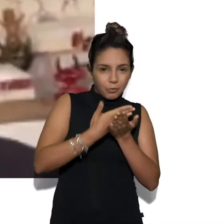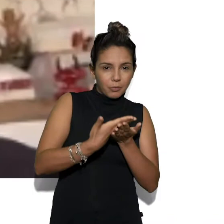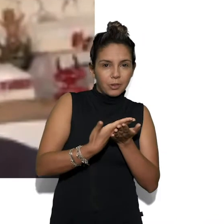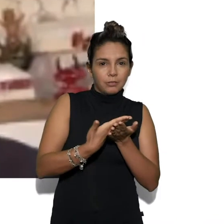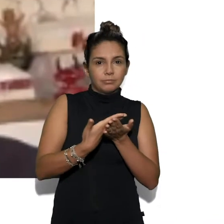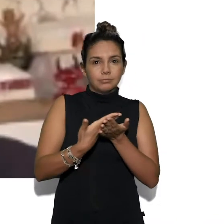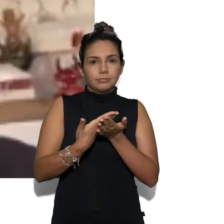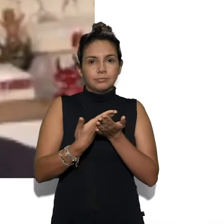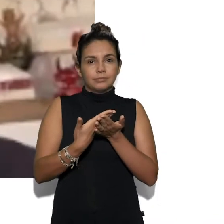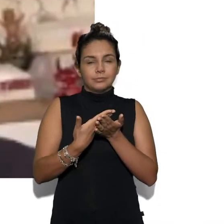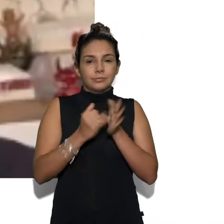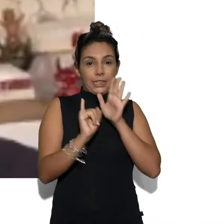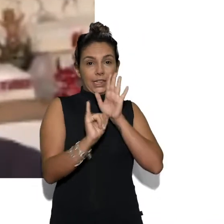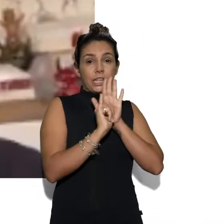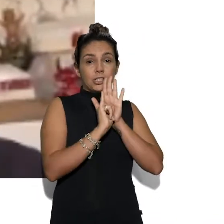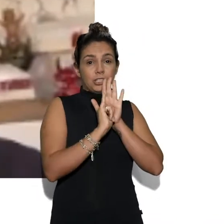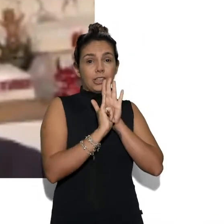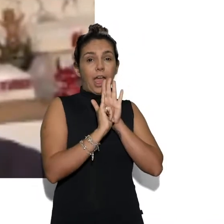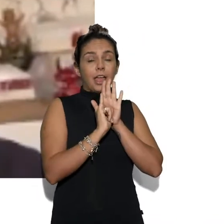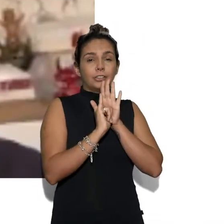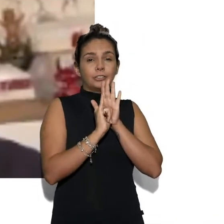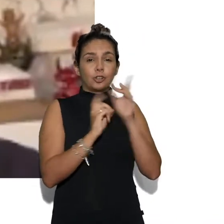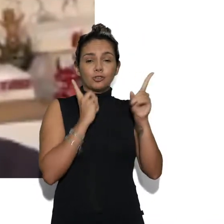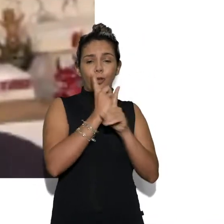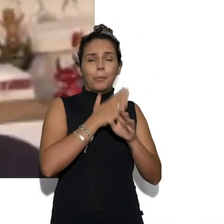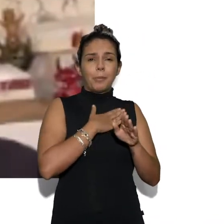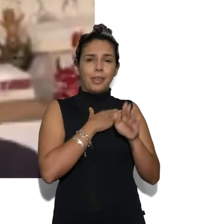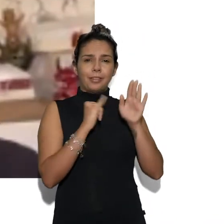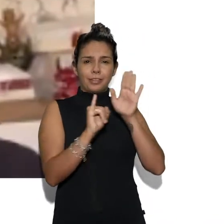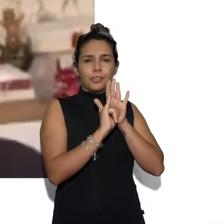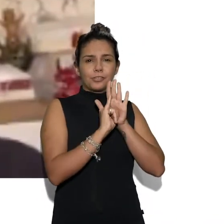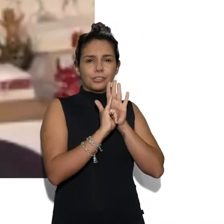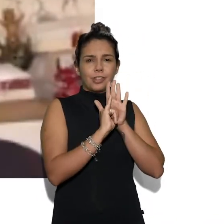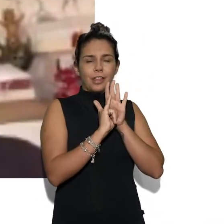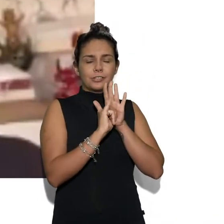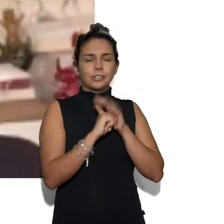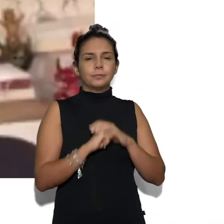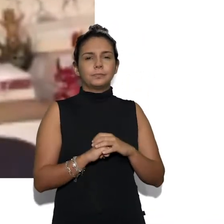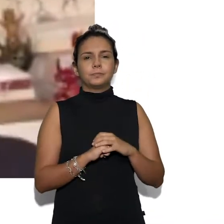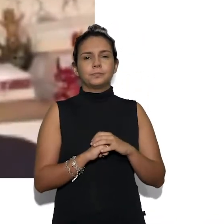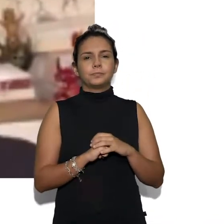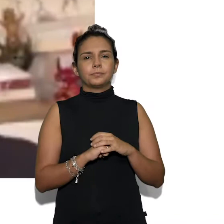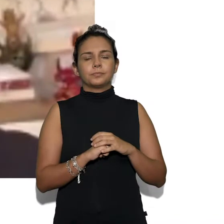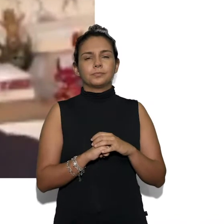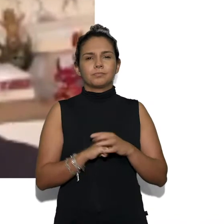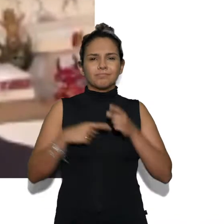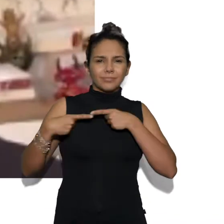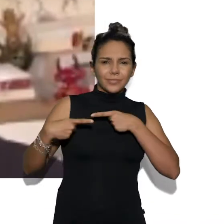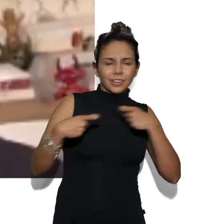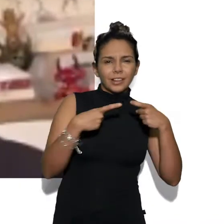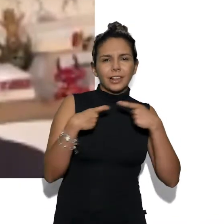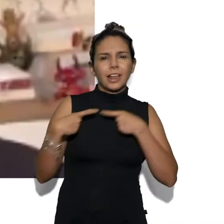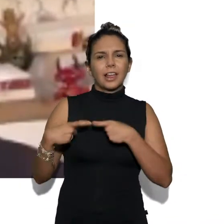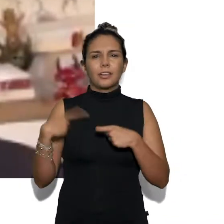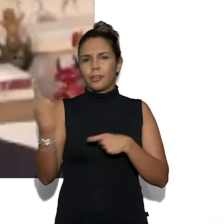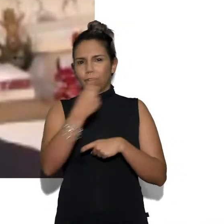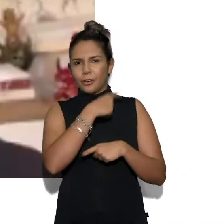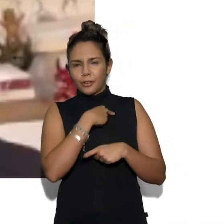desafiados na identidade, nesta espécie de estado de guerra em que